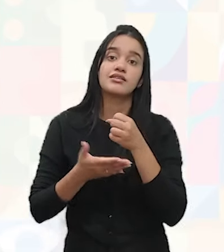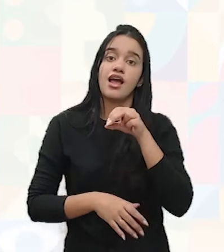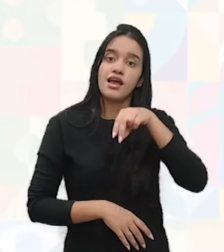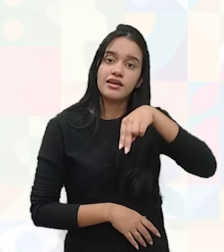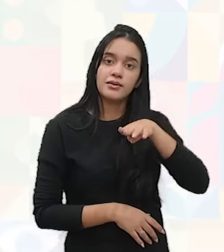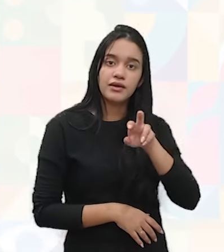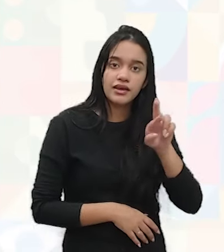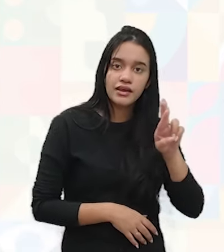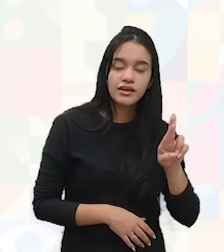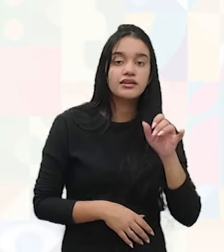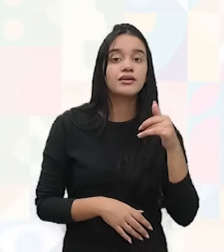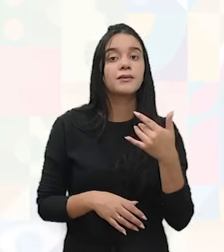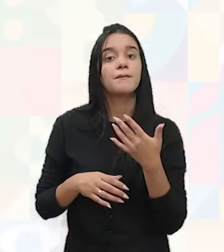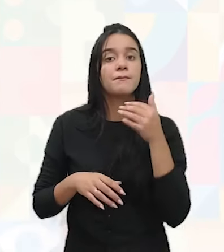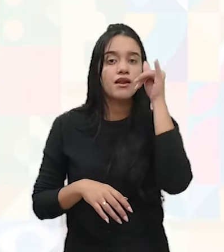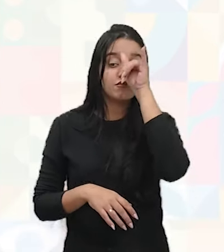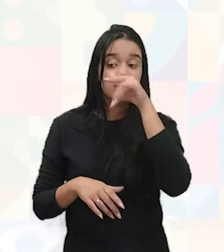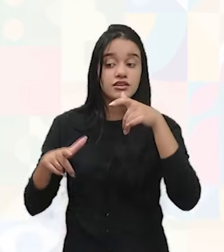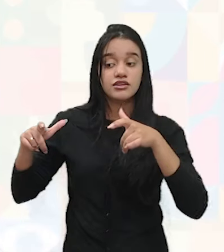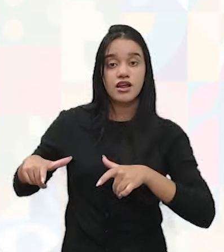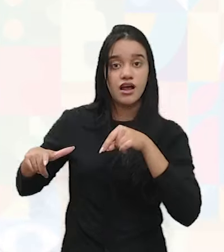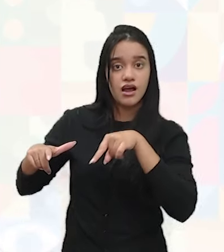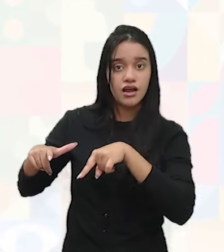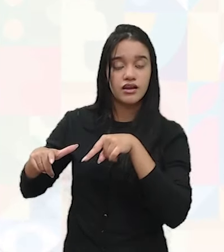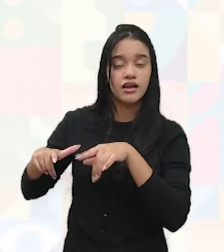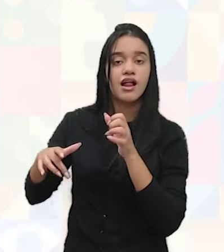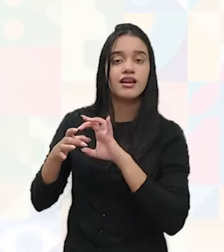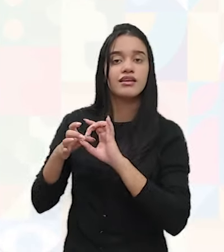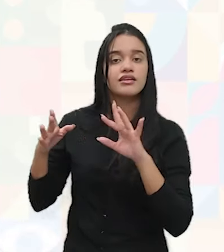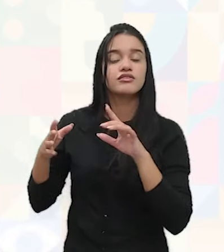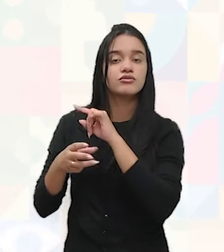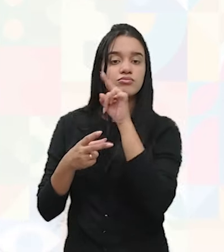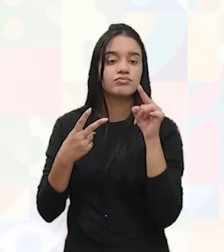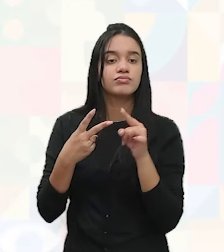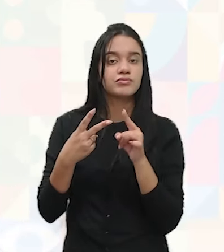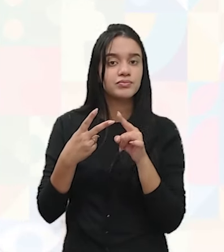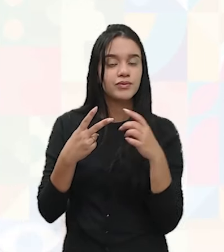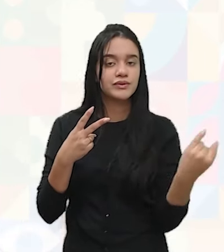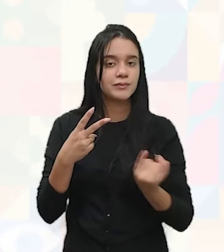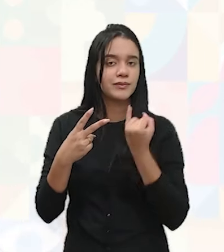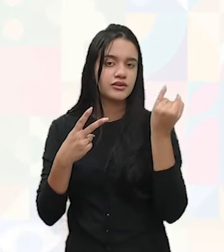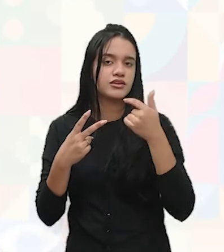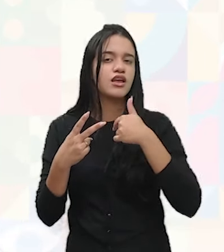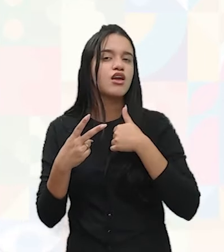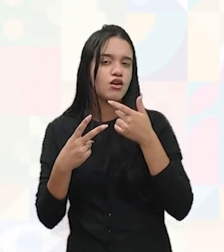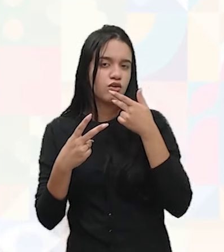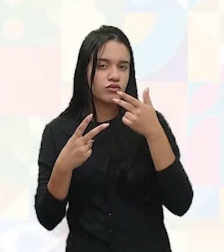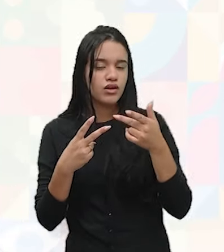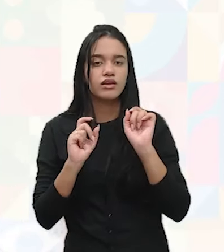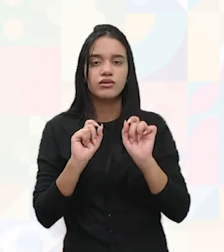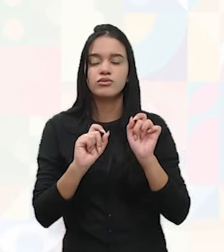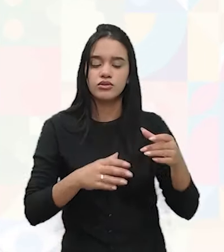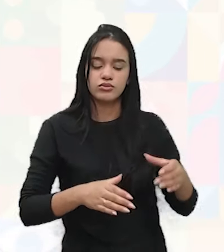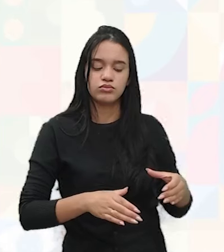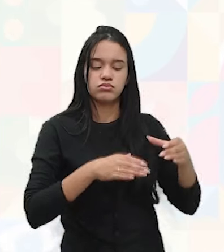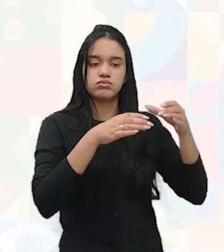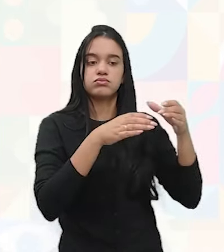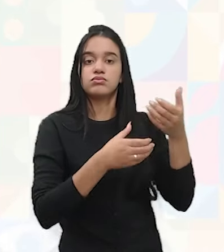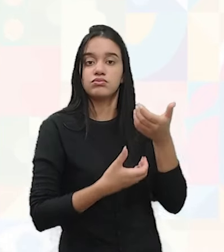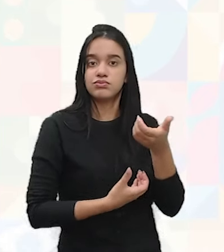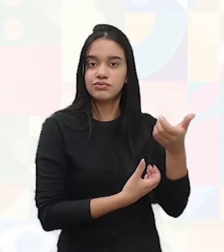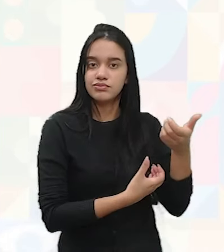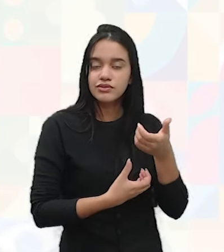indicar que essa área deve estar livre um outro ponto muito importante né eu falei da altura do cilindro que é do chão né de 10